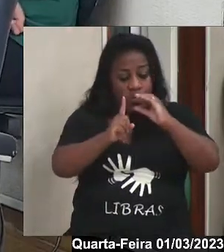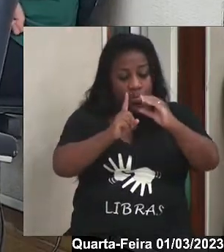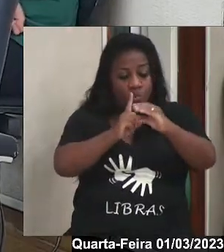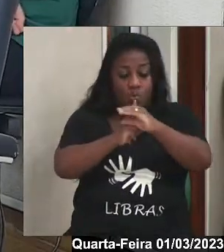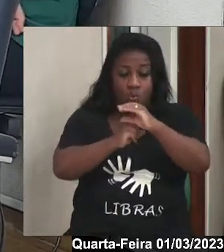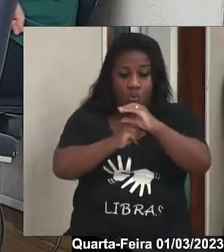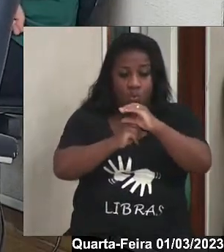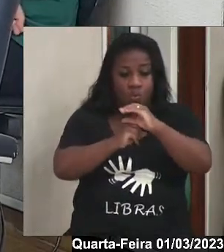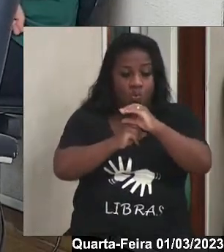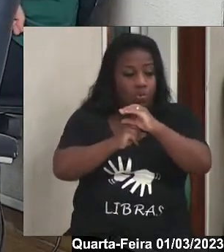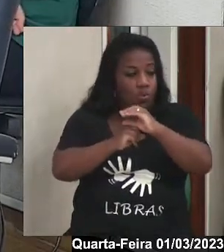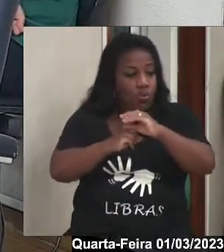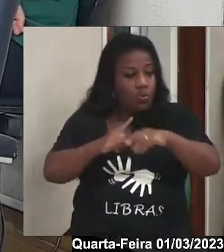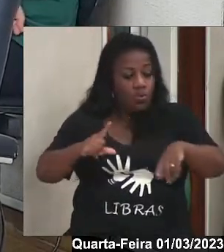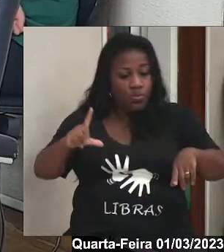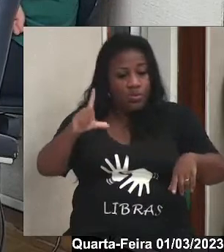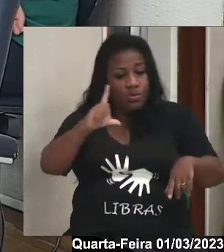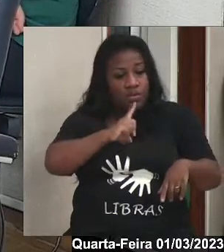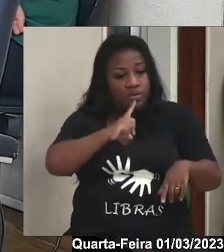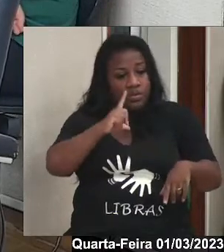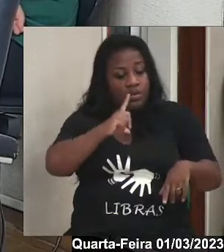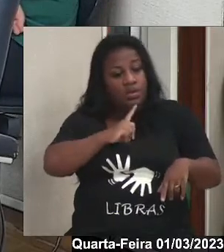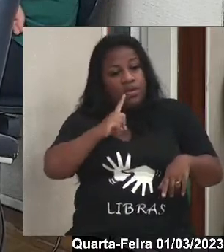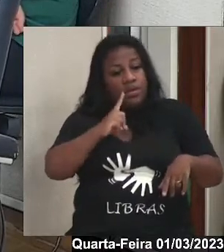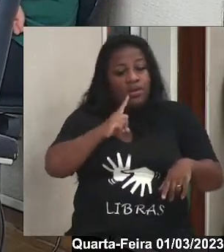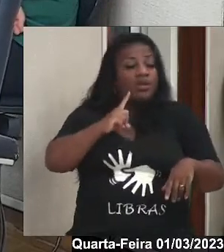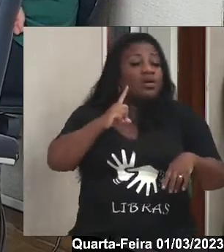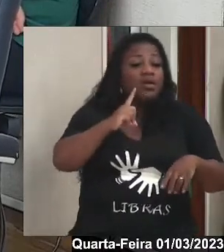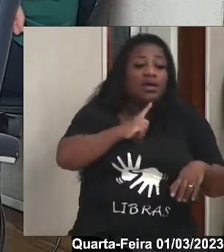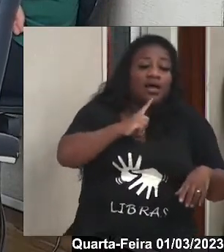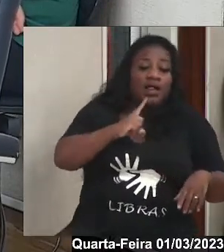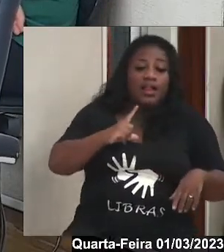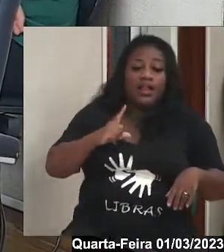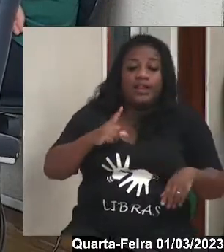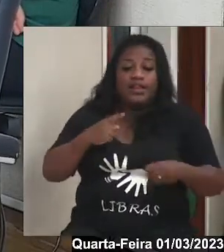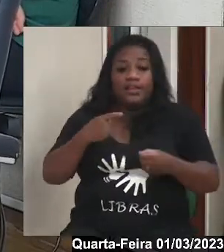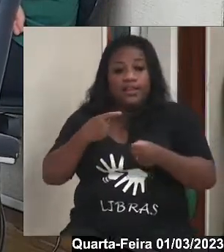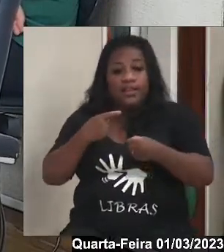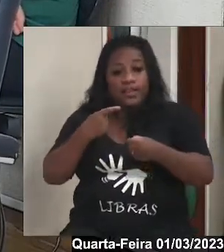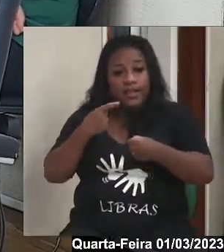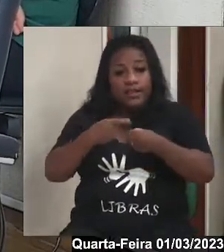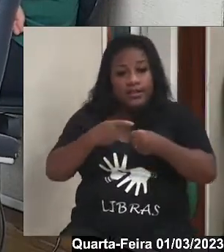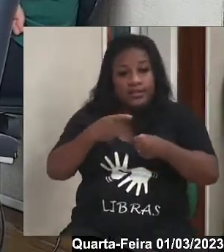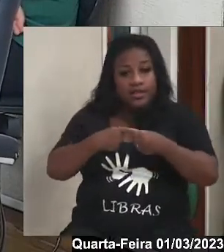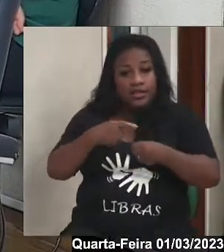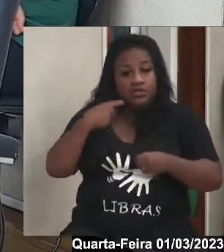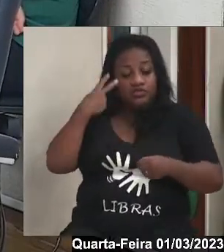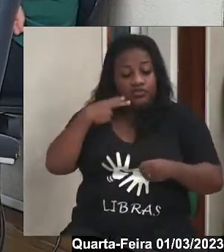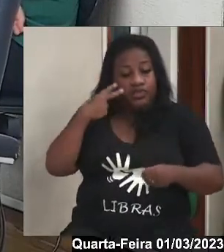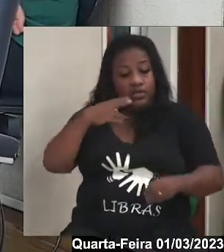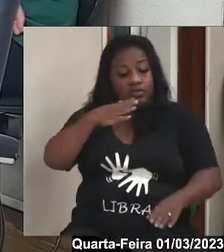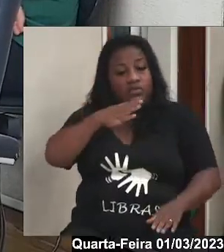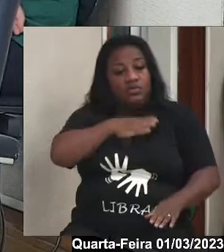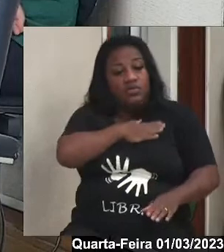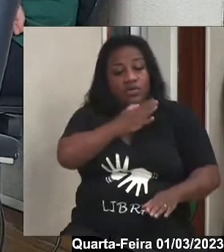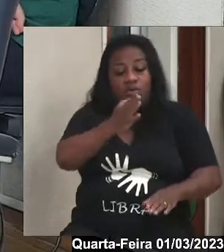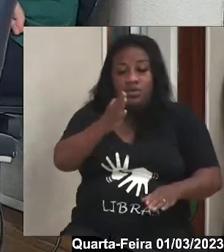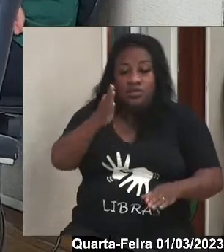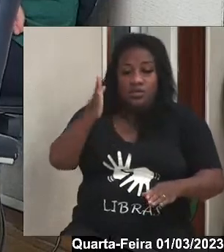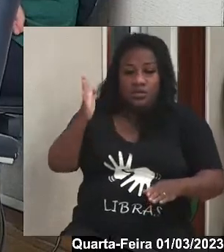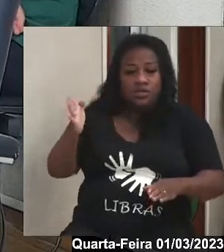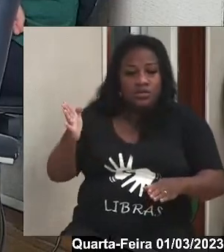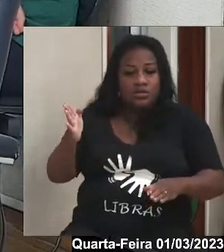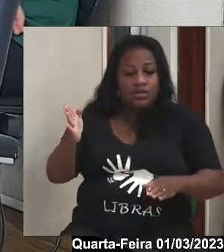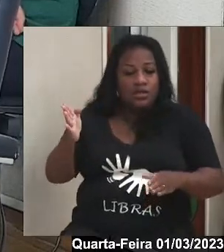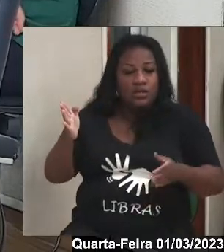assassinato de pessoas, como o senhor postou. Não tem um projeto que o senhor fez, porque infelizmente na cidade o senhor é conhecido como vereador racista, que responde por tentativa